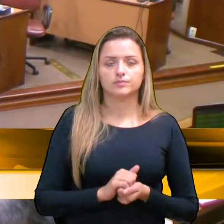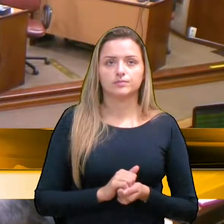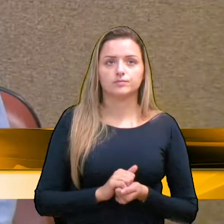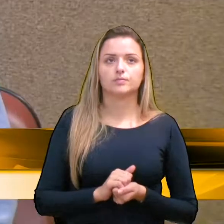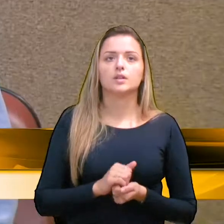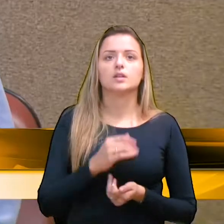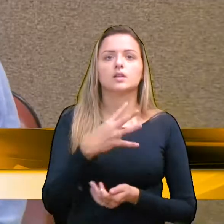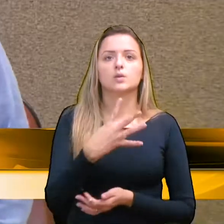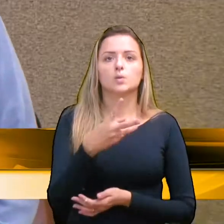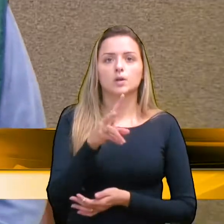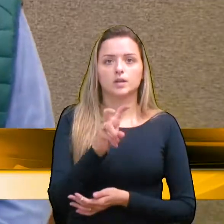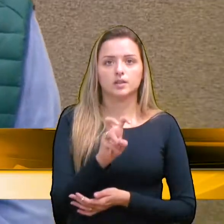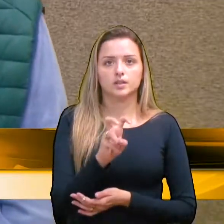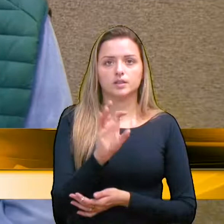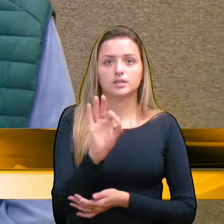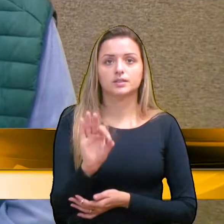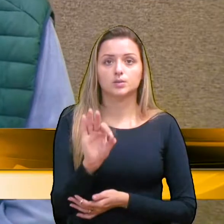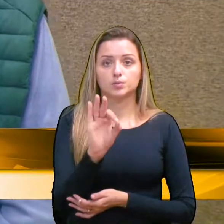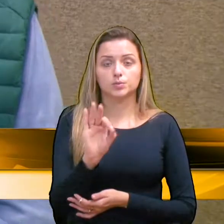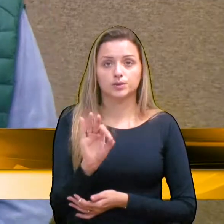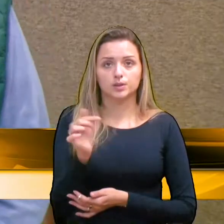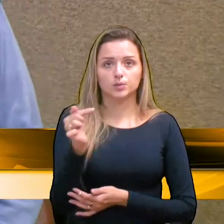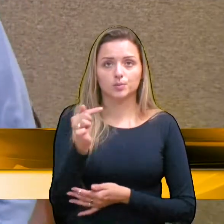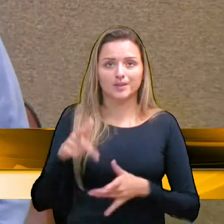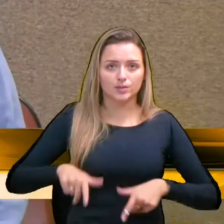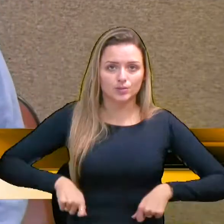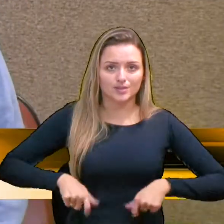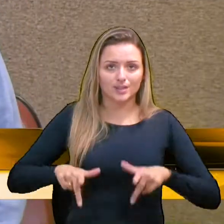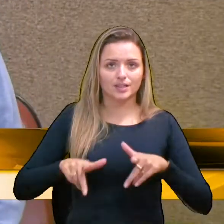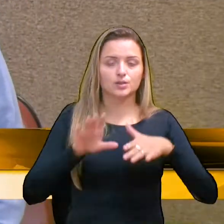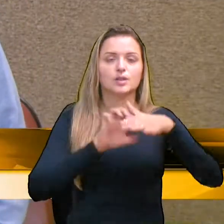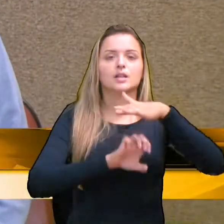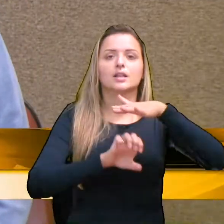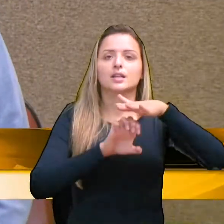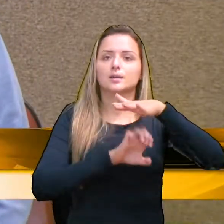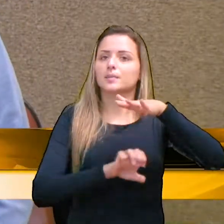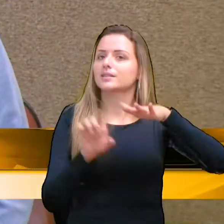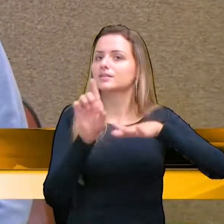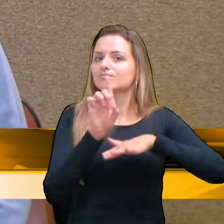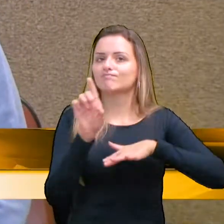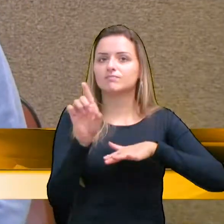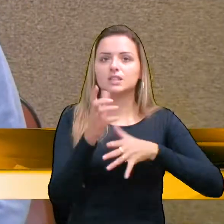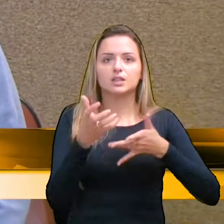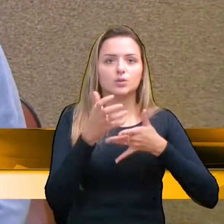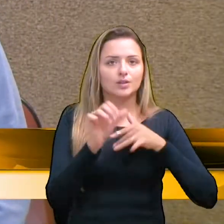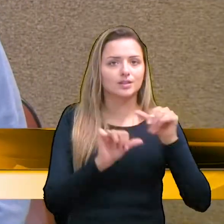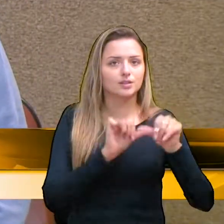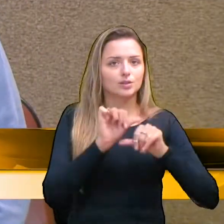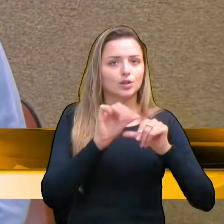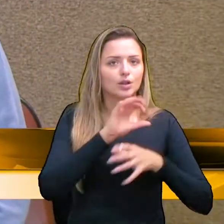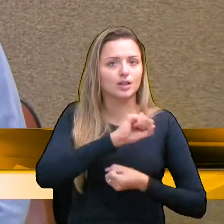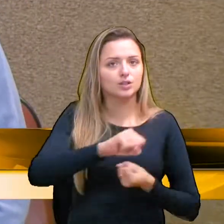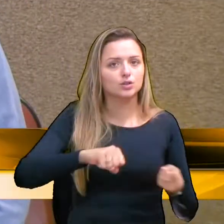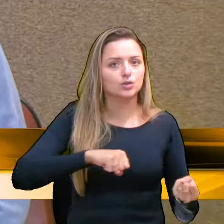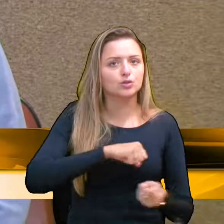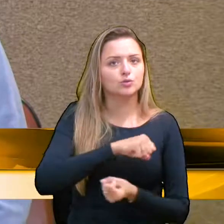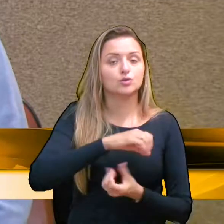e 45%, sendo que empresas que não se engajaram nas propostas de sustentabilidade